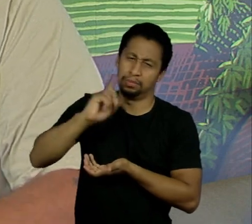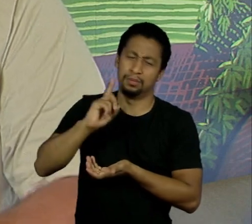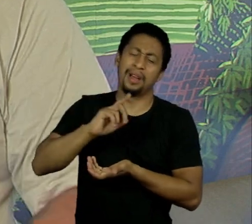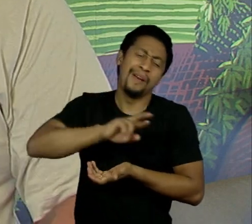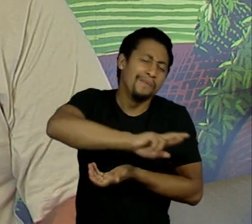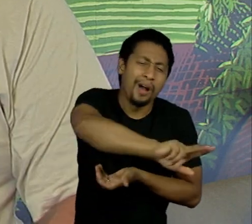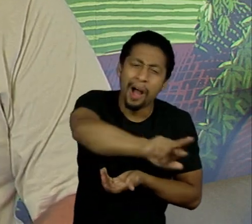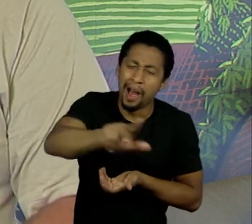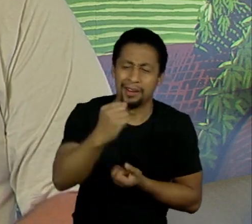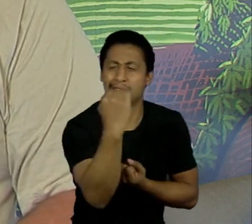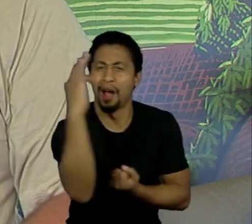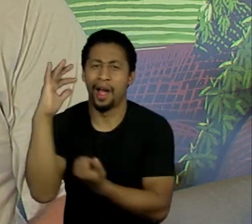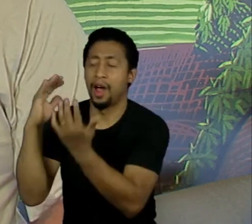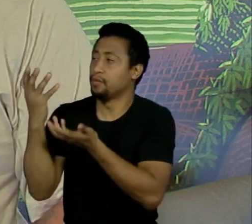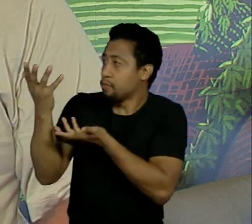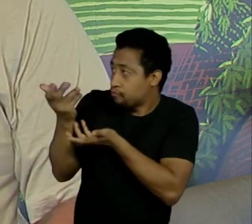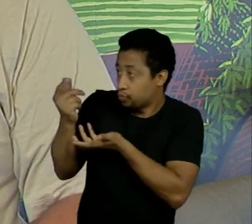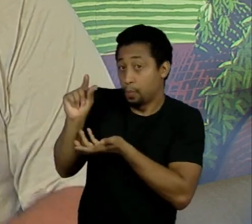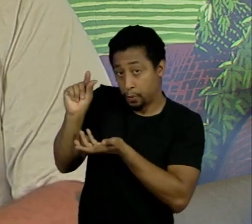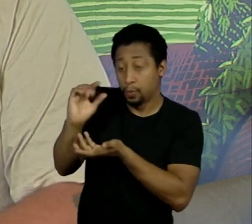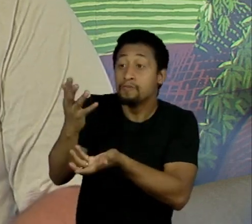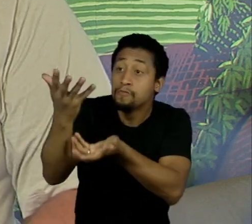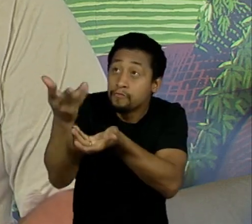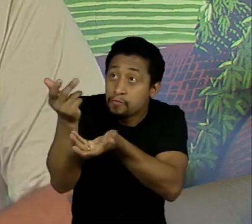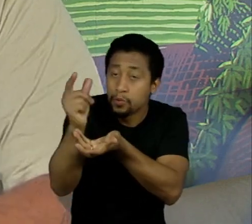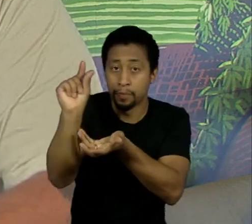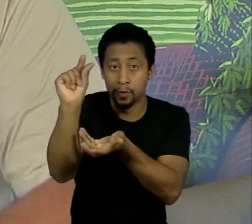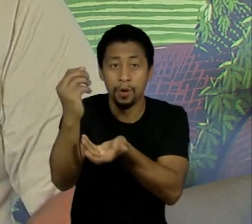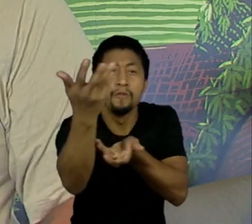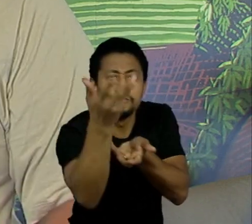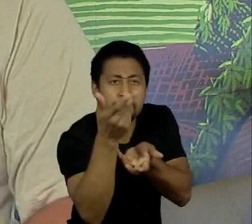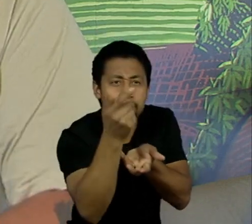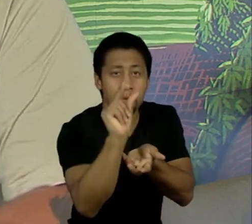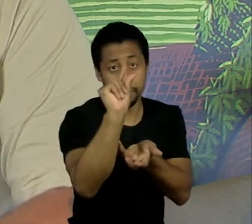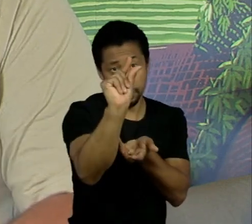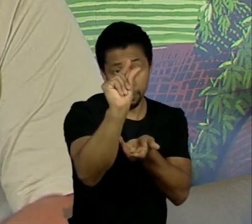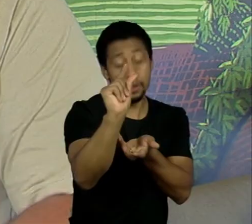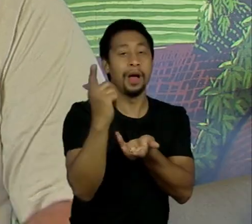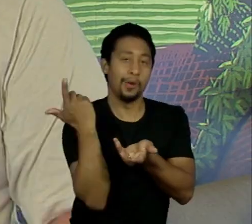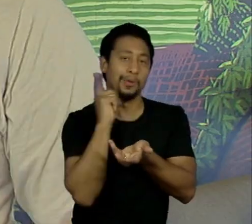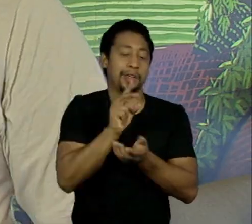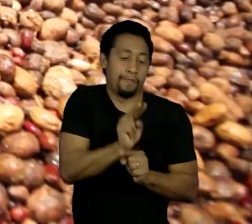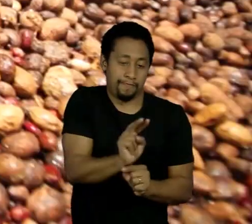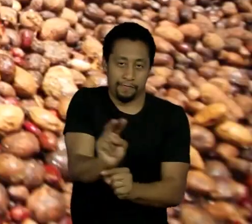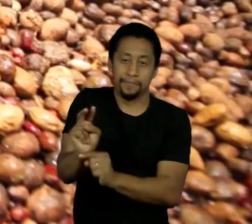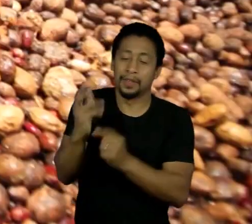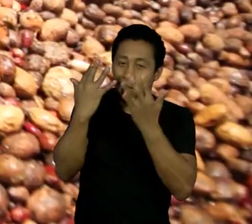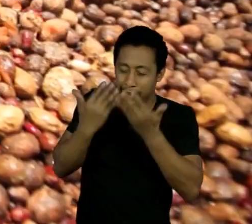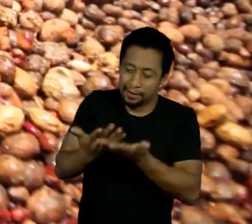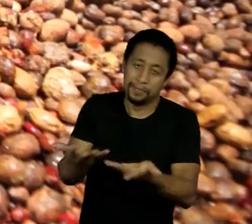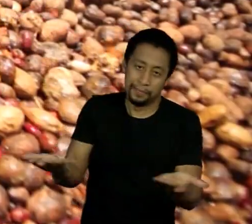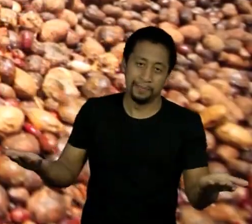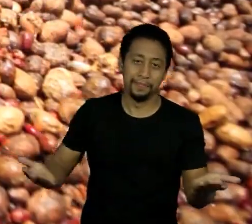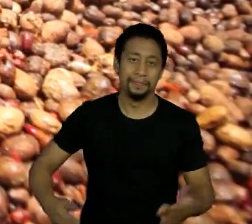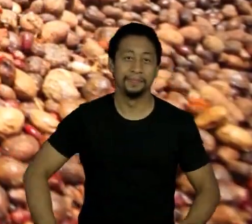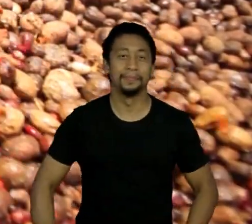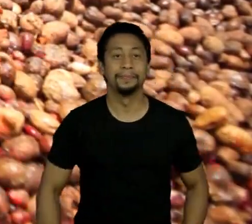a própria reprodução e nem também o alimento dos animais e de toda a interação que a floresta tem.